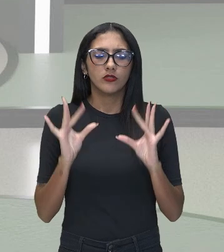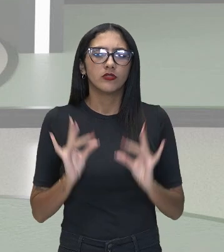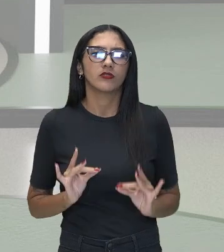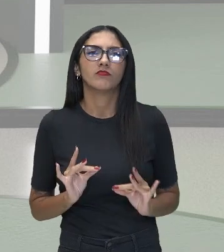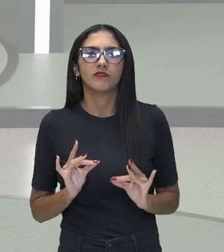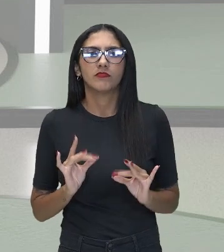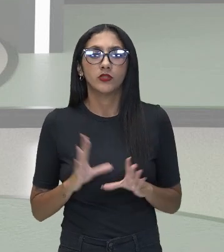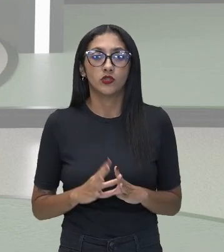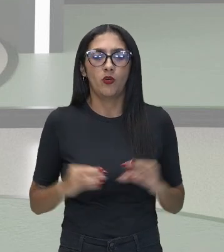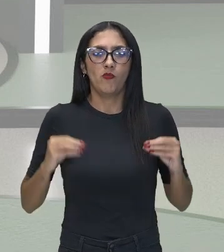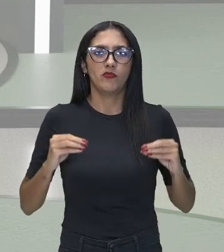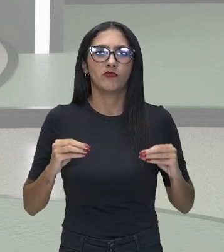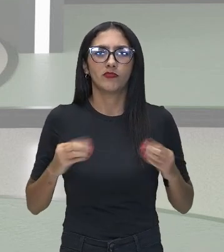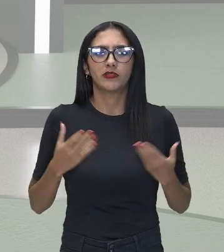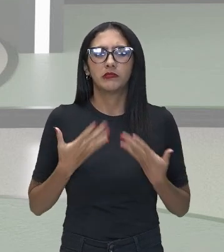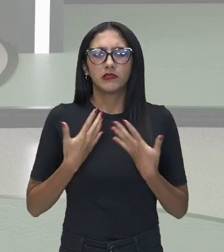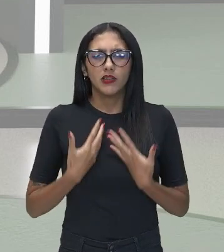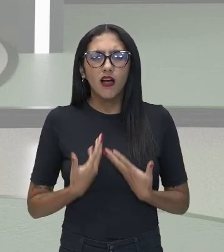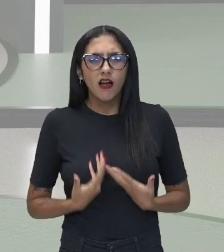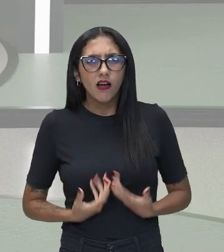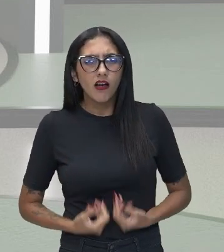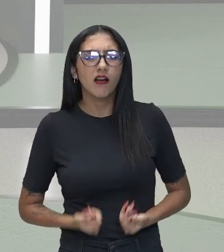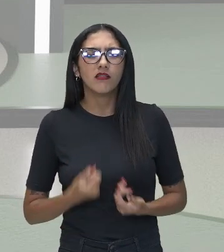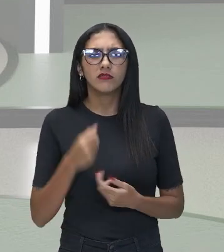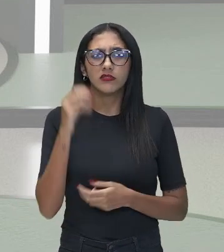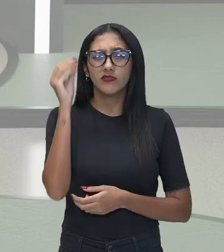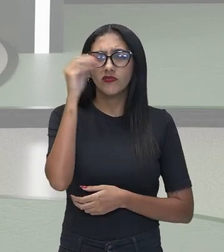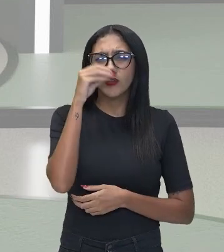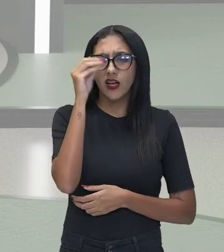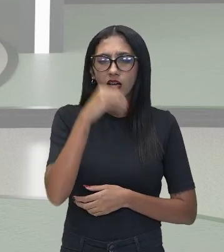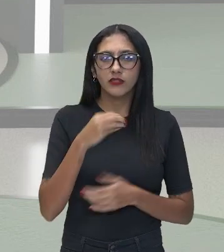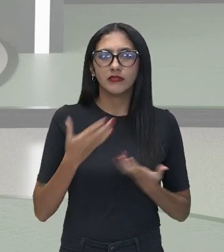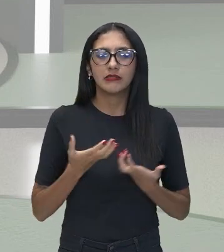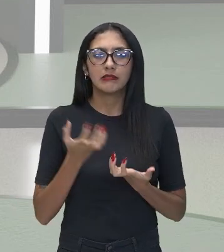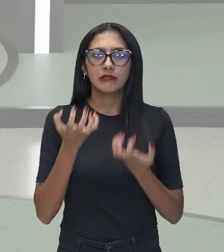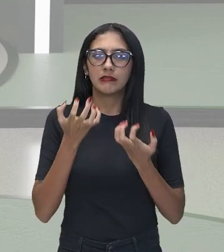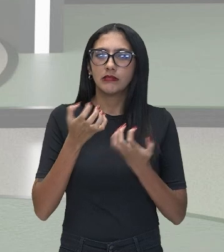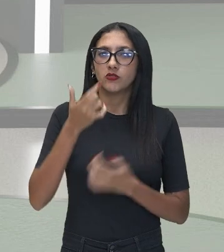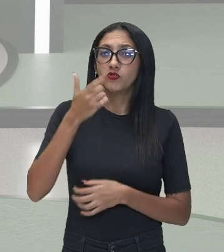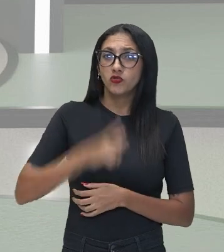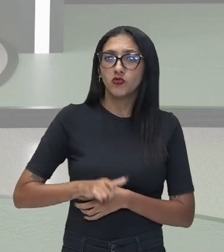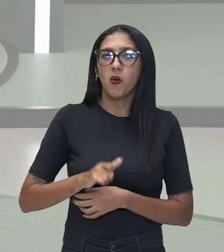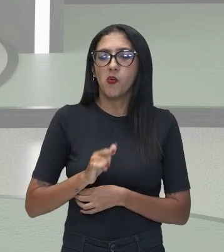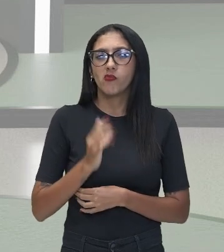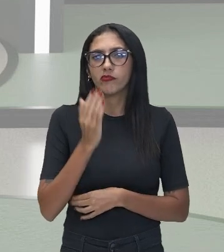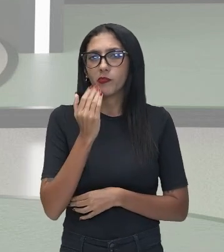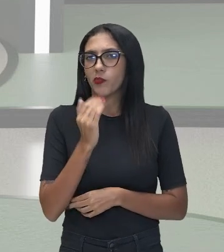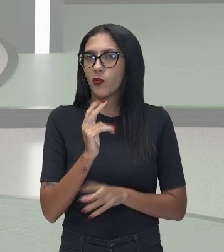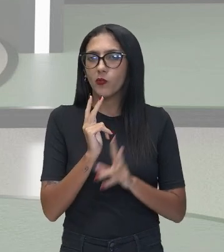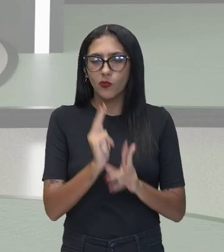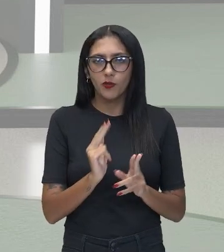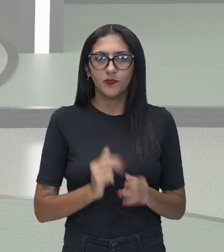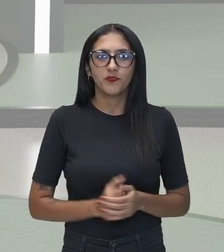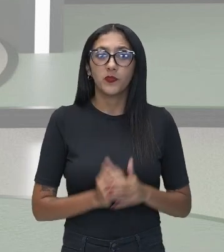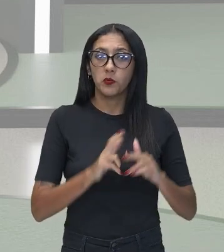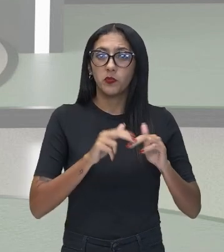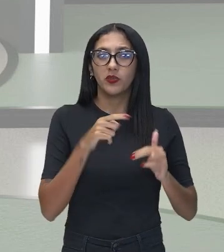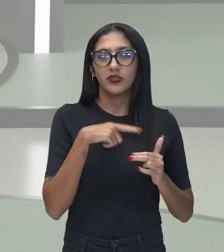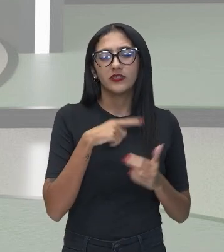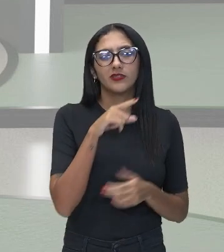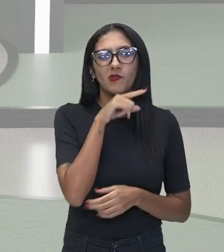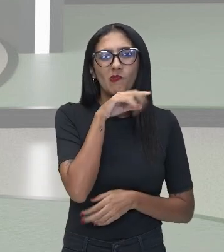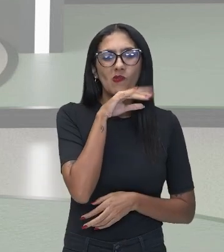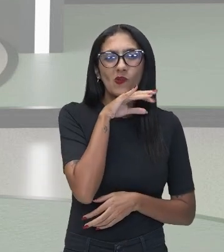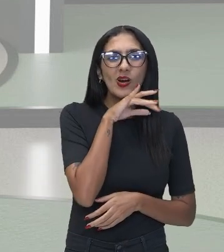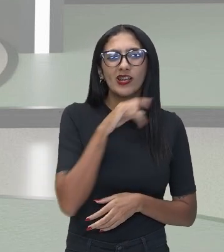lá desgastado, já está sem energia, aí fica querendo de novo. Por isso que eles não são bons para a